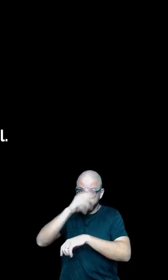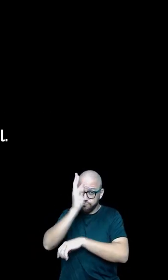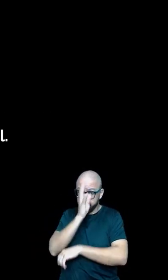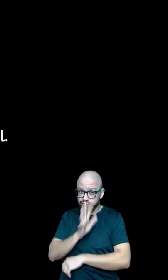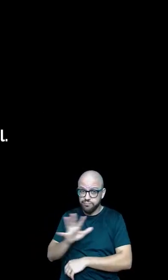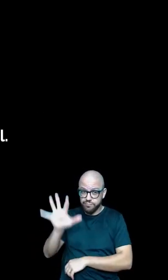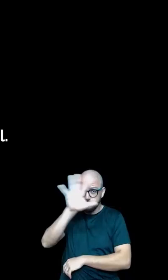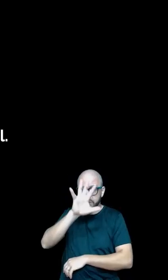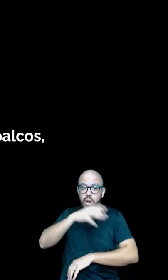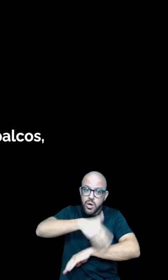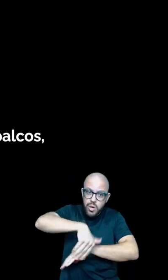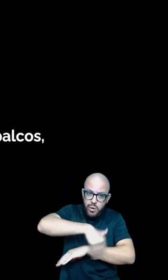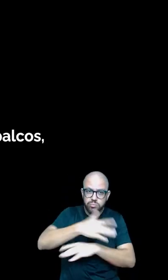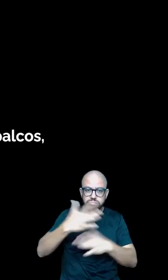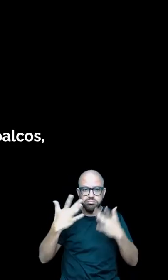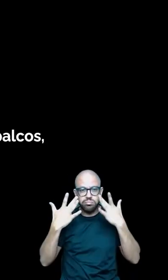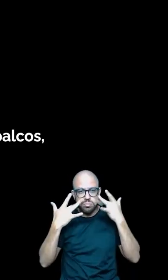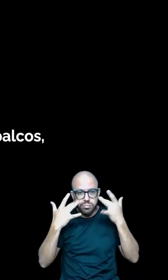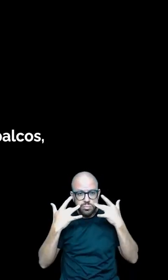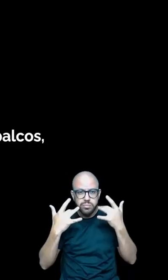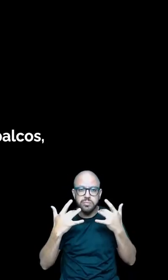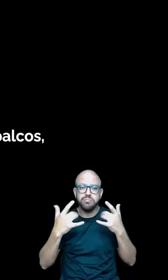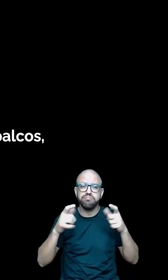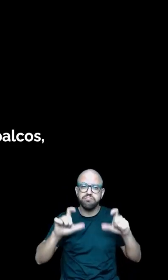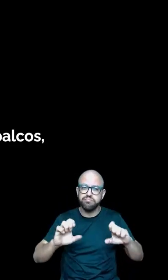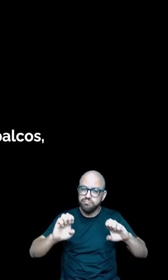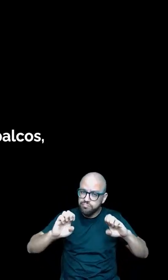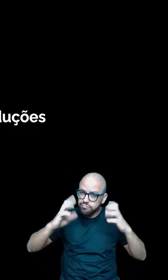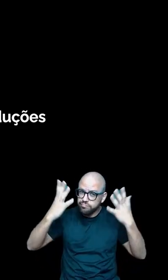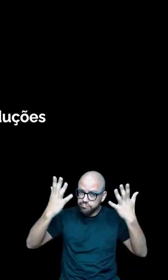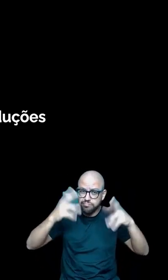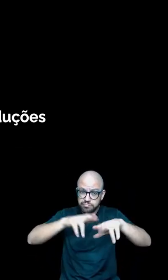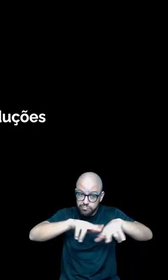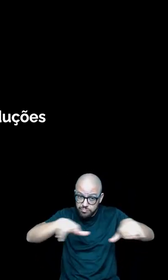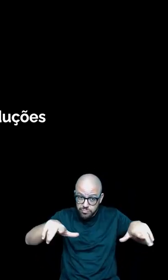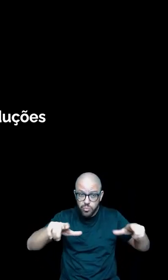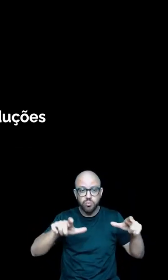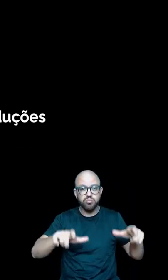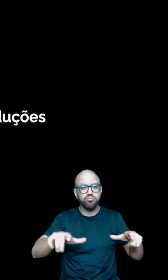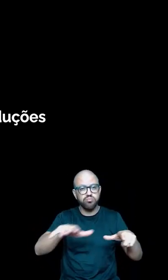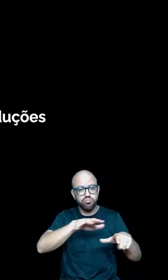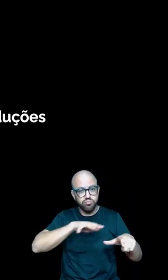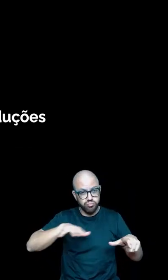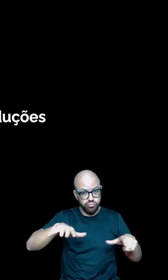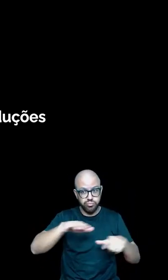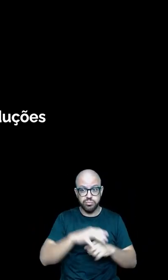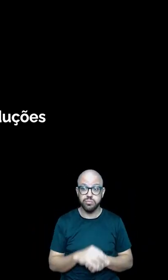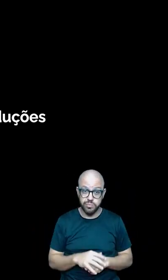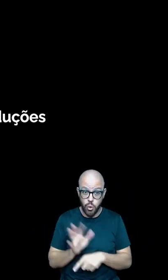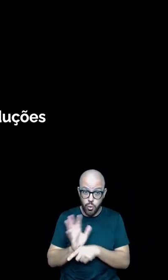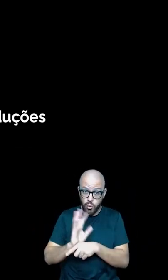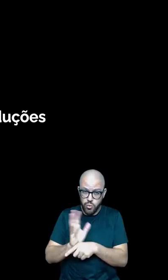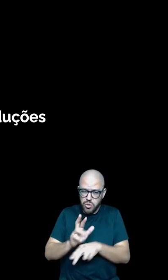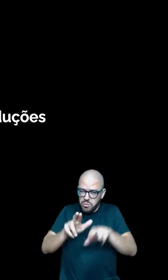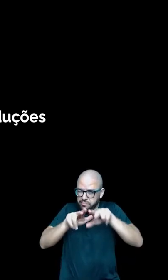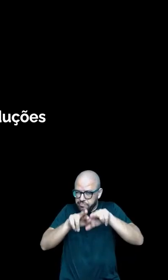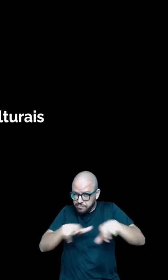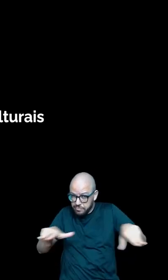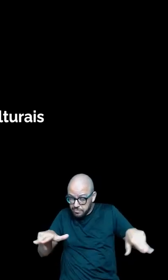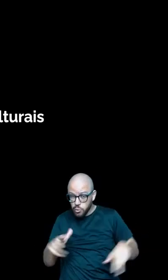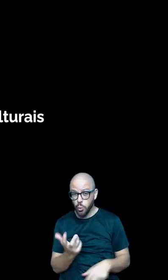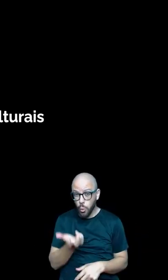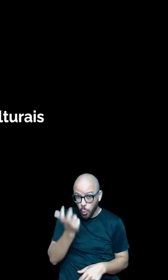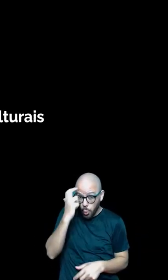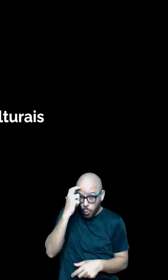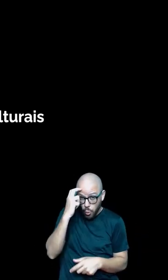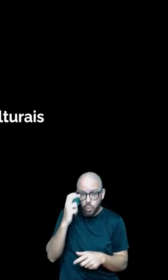as regiões do Brasil, ambientado tanto nas ruas, nos palcos, como em grandes eventos e produções ou ambientes intimistas. O